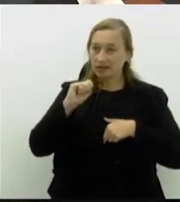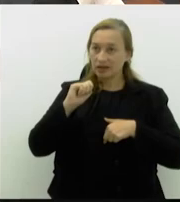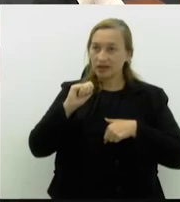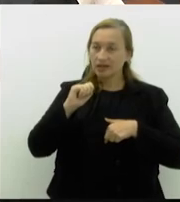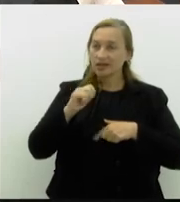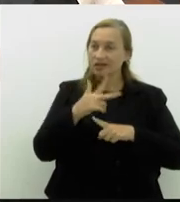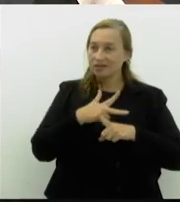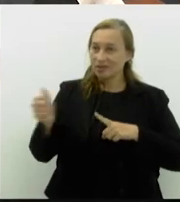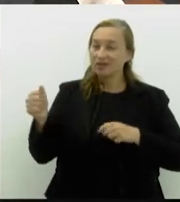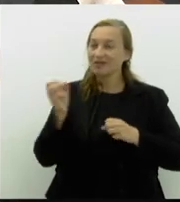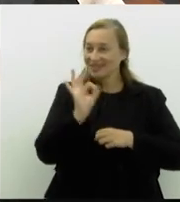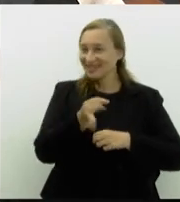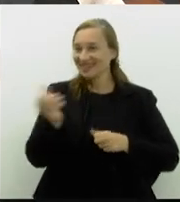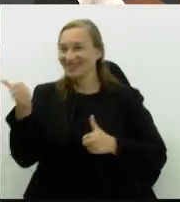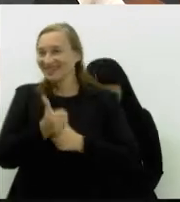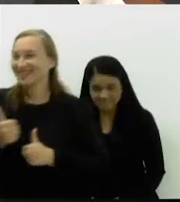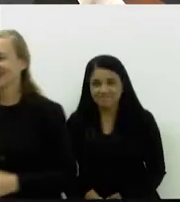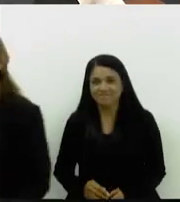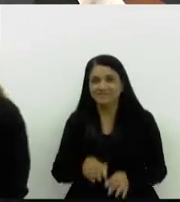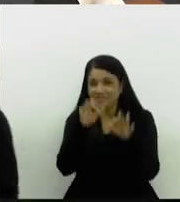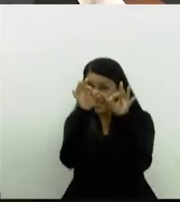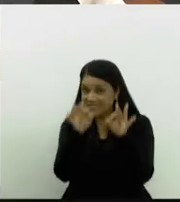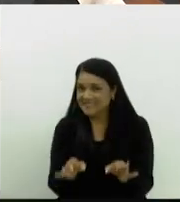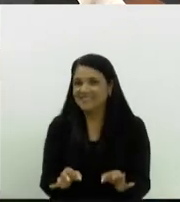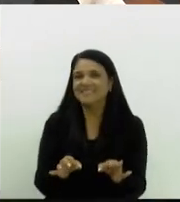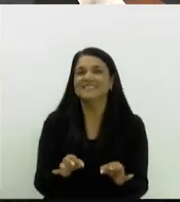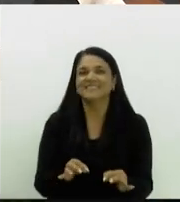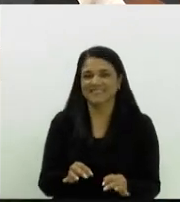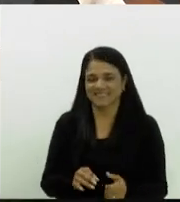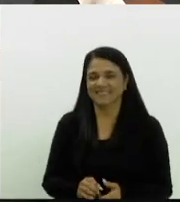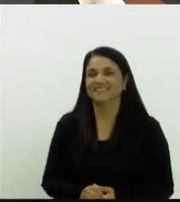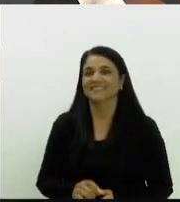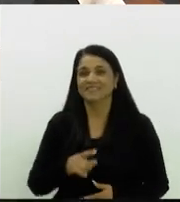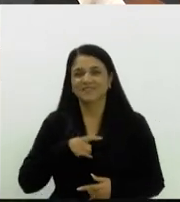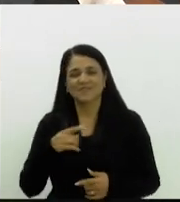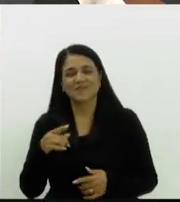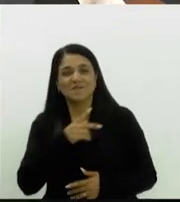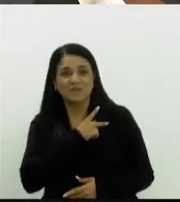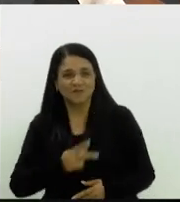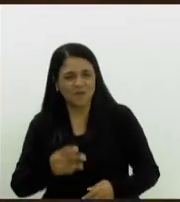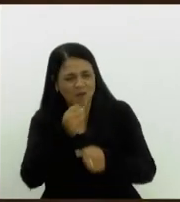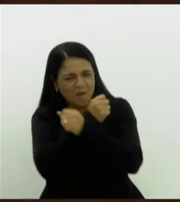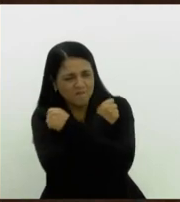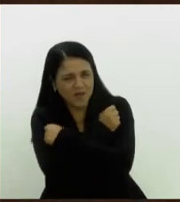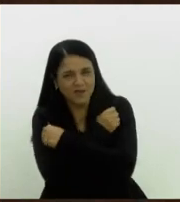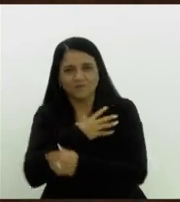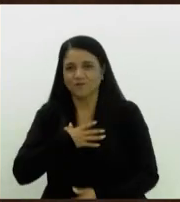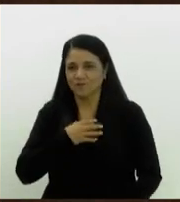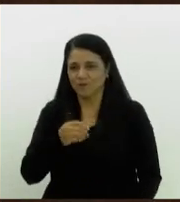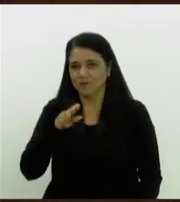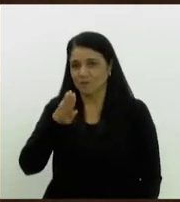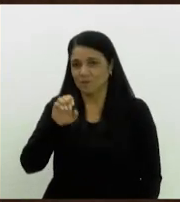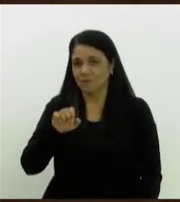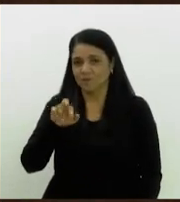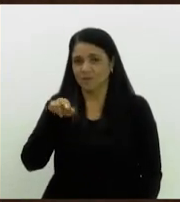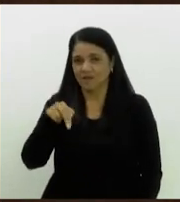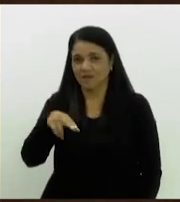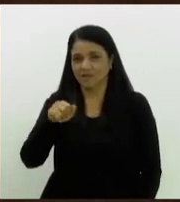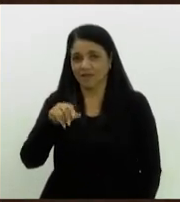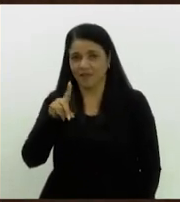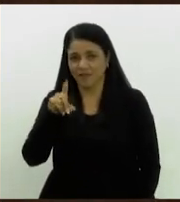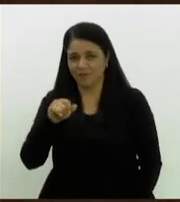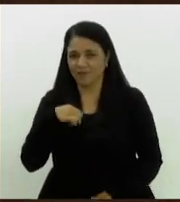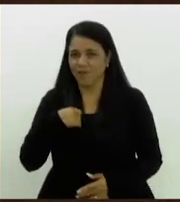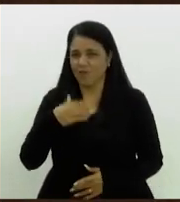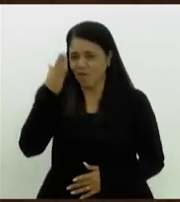Com certeza. Tá bom. Presidente, queria mandar um abraço pro teu filho Bernardo. Falar que eu sou fã desse cara.